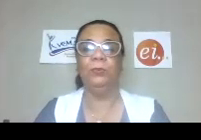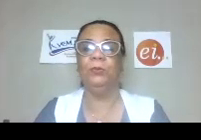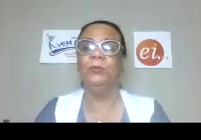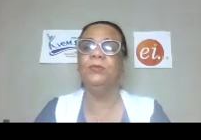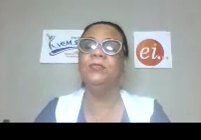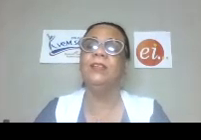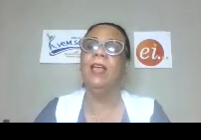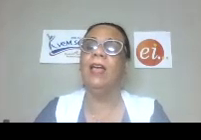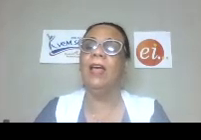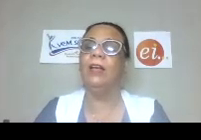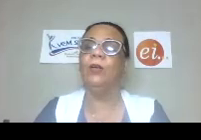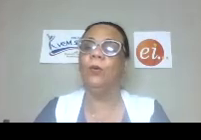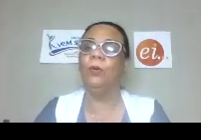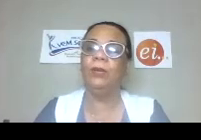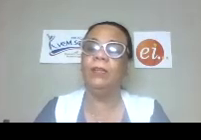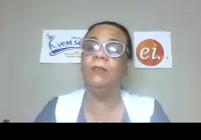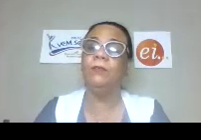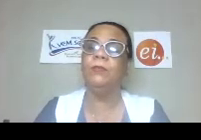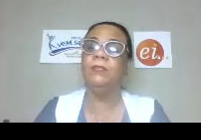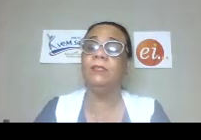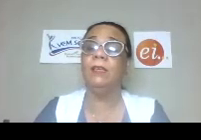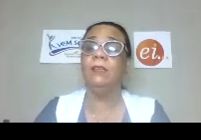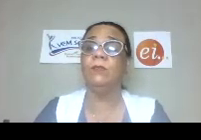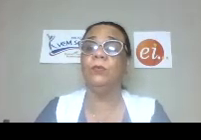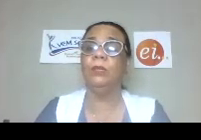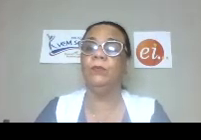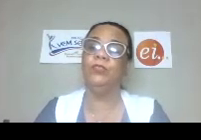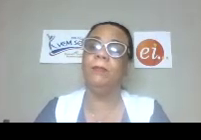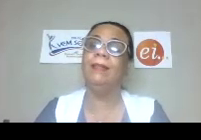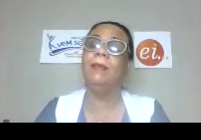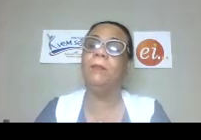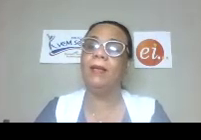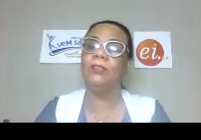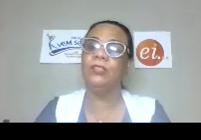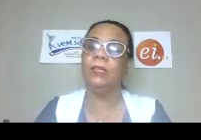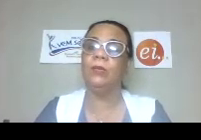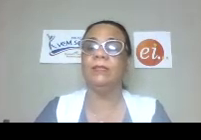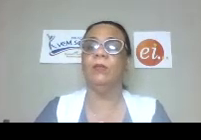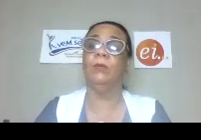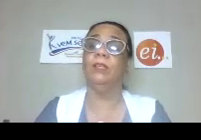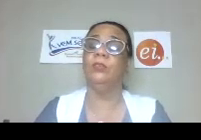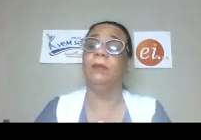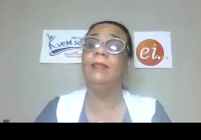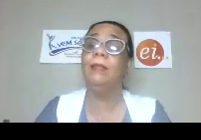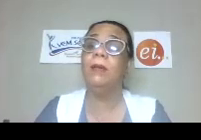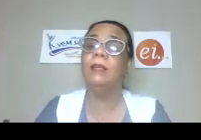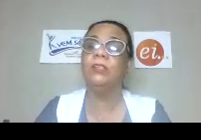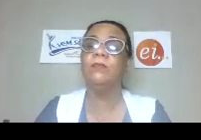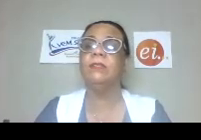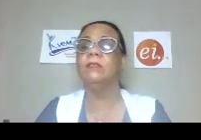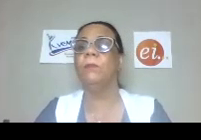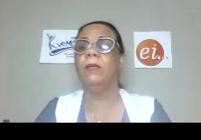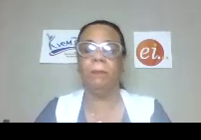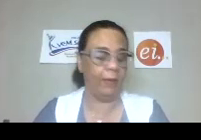Olá, alunos! Agora vocês vão no livro de matemática. Nossa aula agora é de